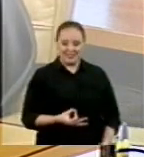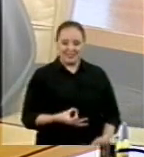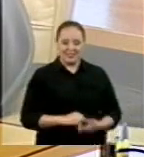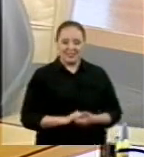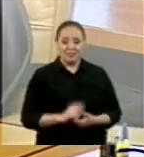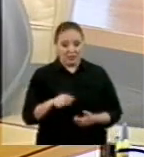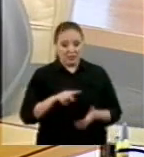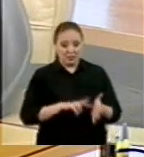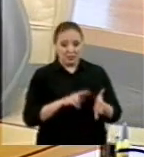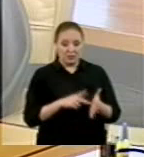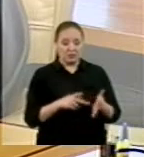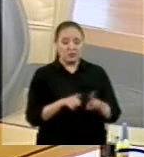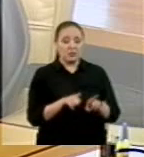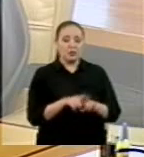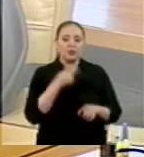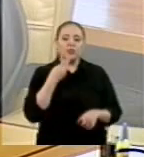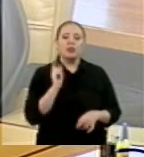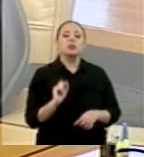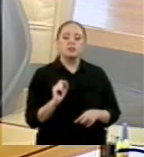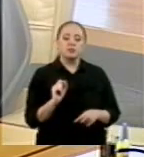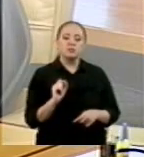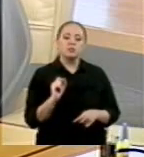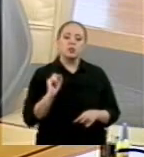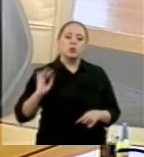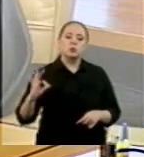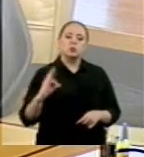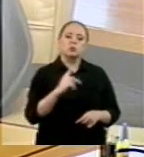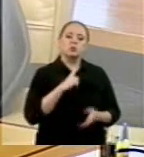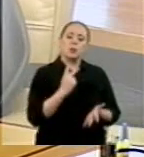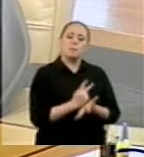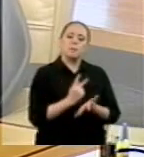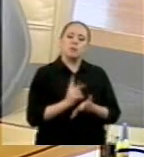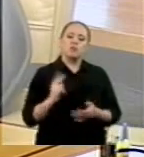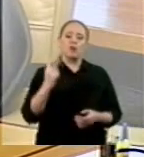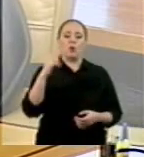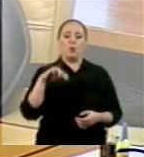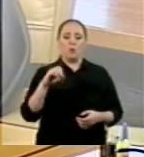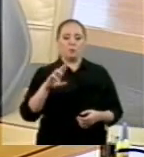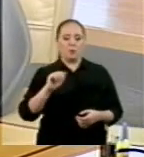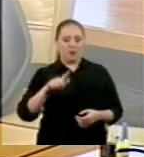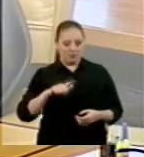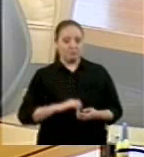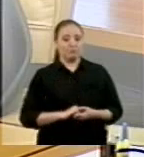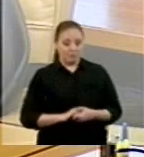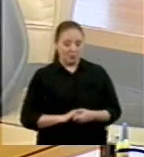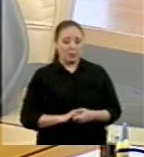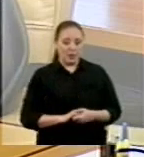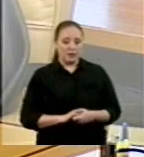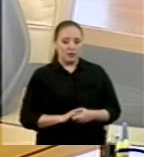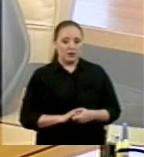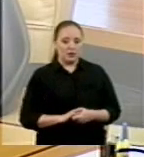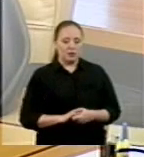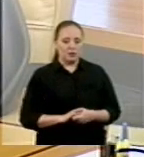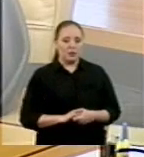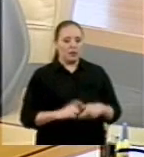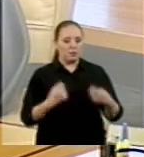isso significa também dizer que todos têm o mesmo valor moral e devem, assim,